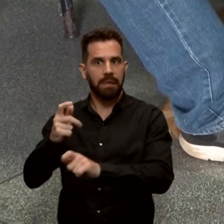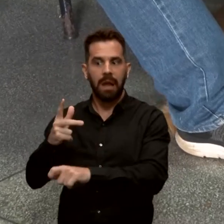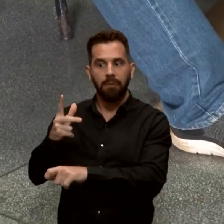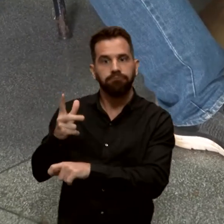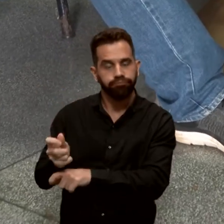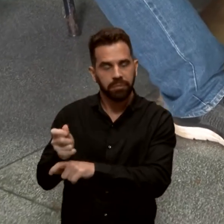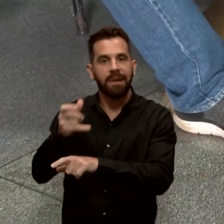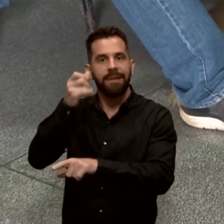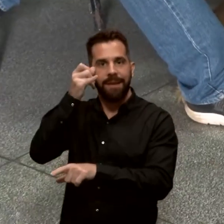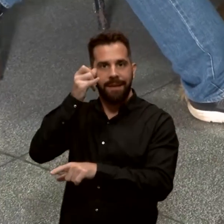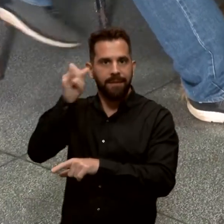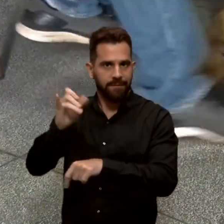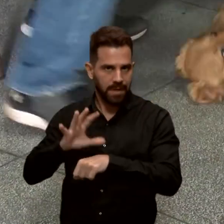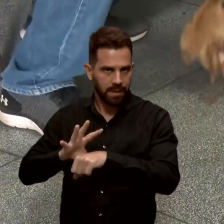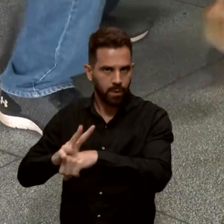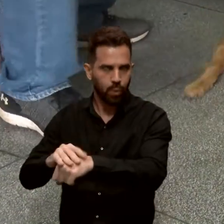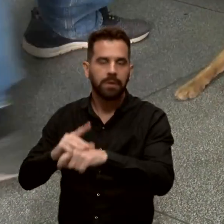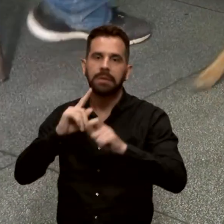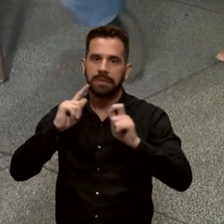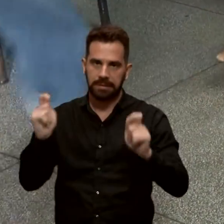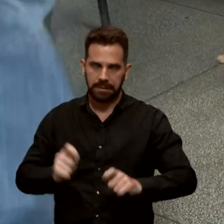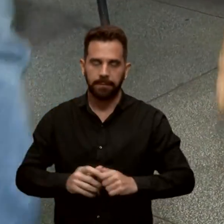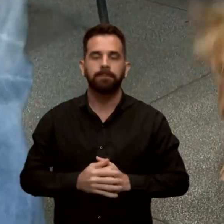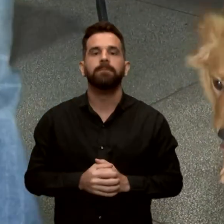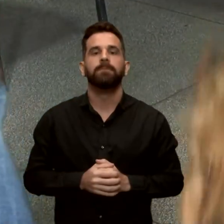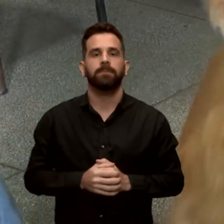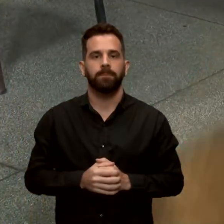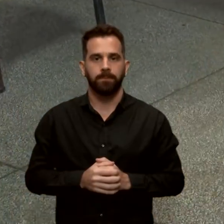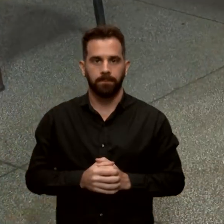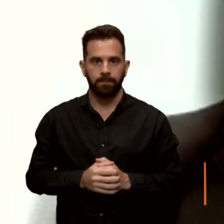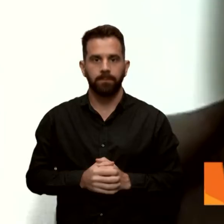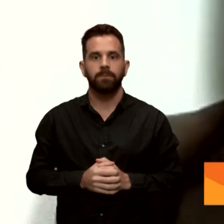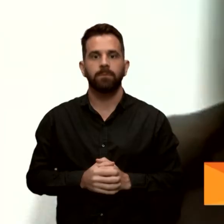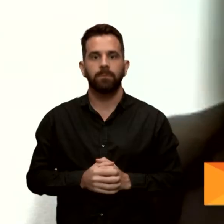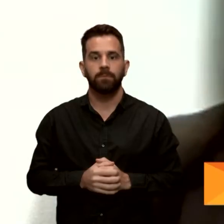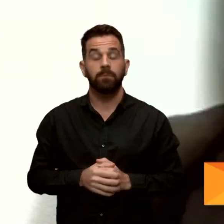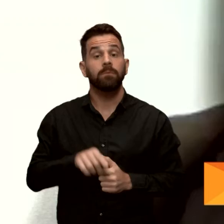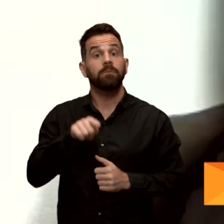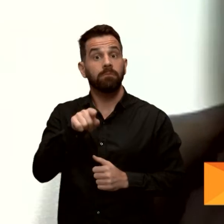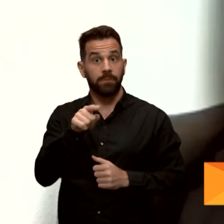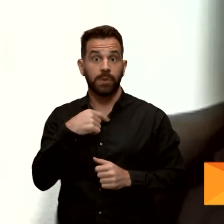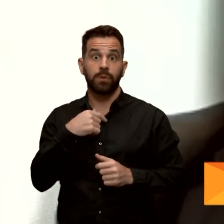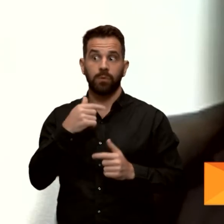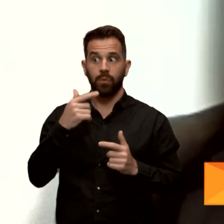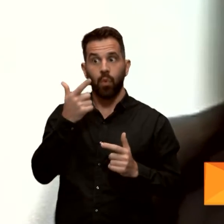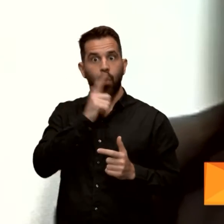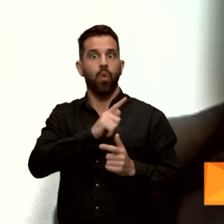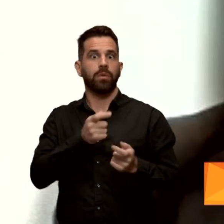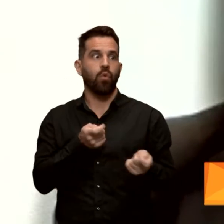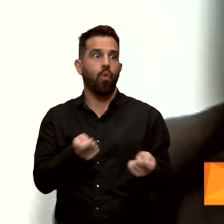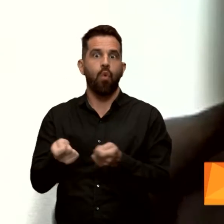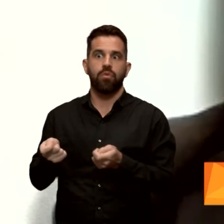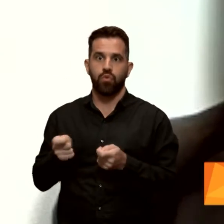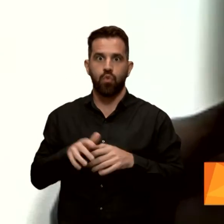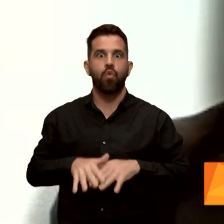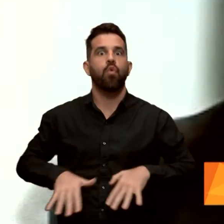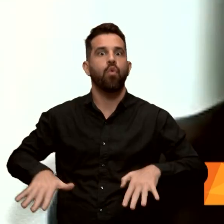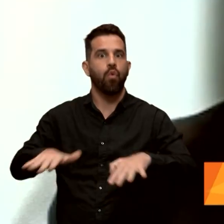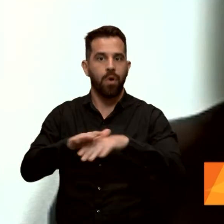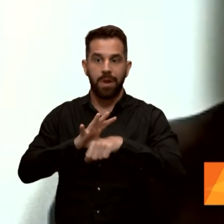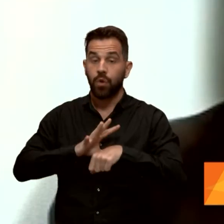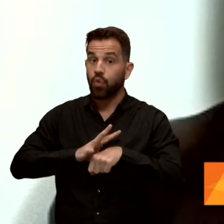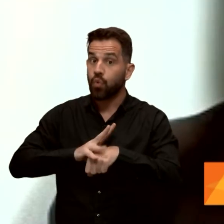Todo o sucesso desse controle da raiva urbana, no mundo há